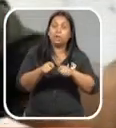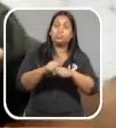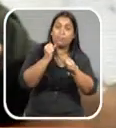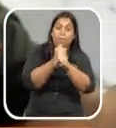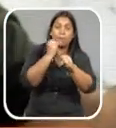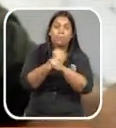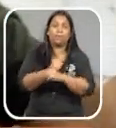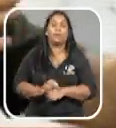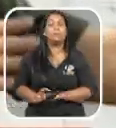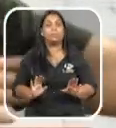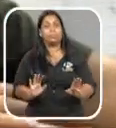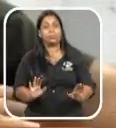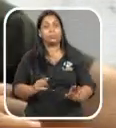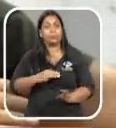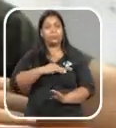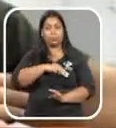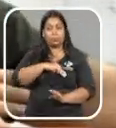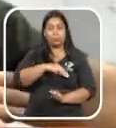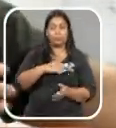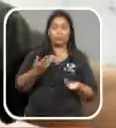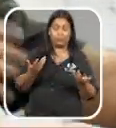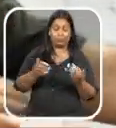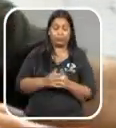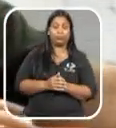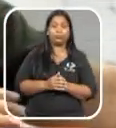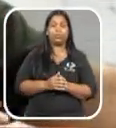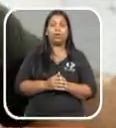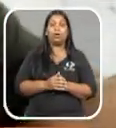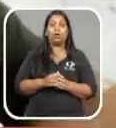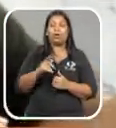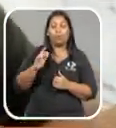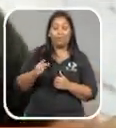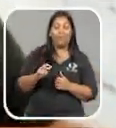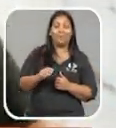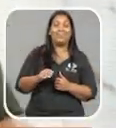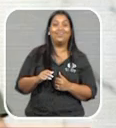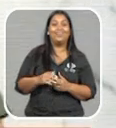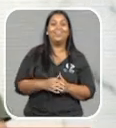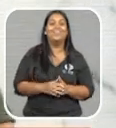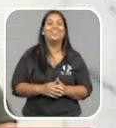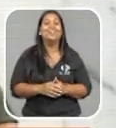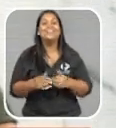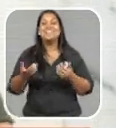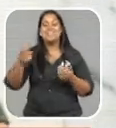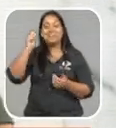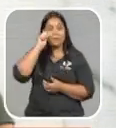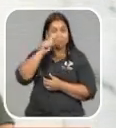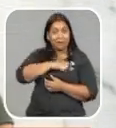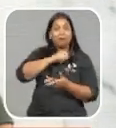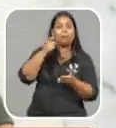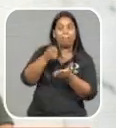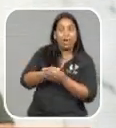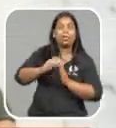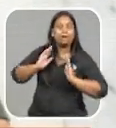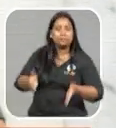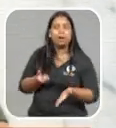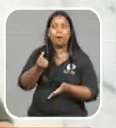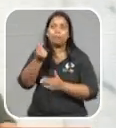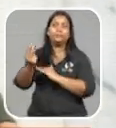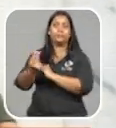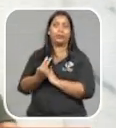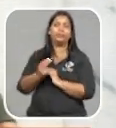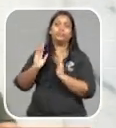primeiro que Rio Preto já paga alguns endividamentos. Alguns empréstimos. Alguns empréstimos. Já está endividado e paga alguns empréstimos. Ele pediu